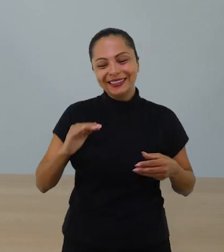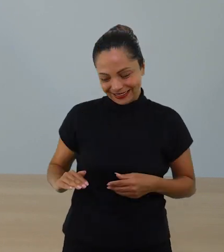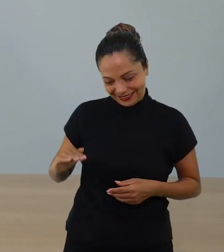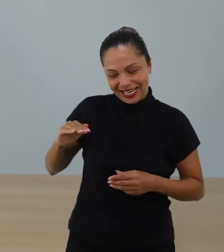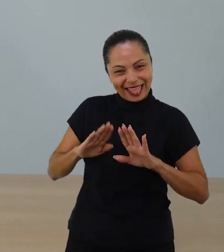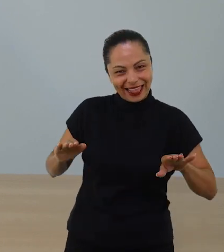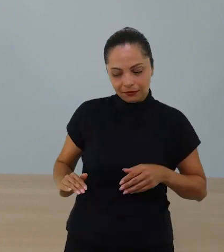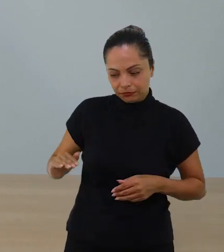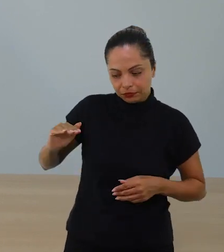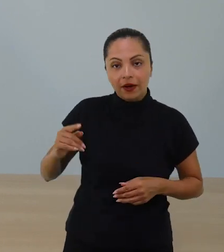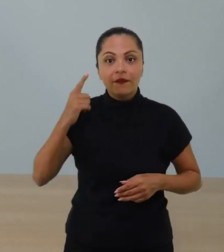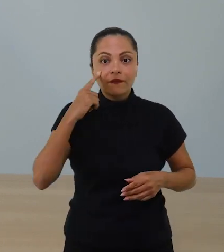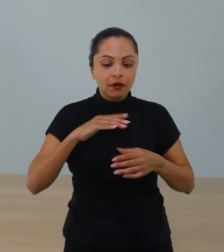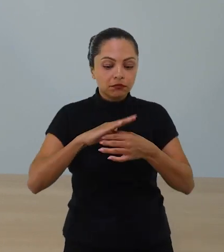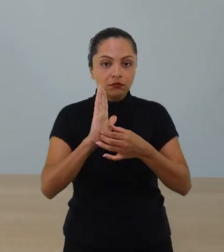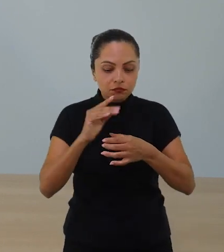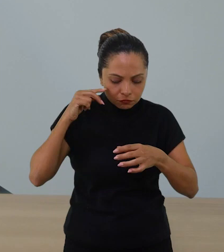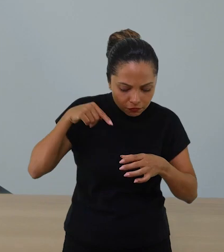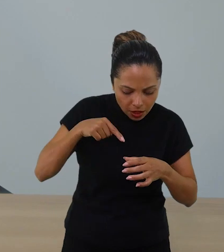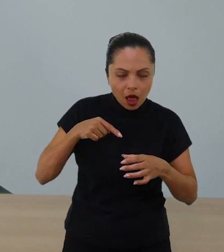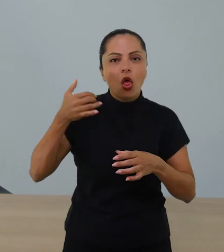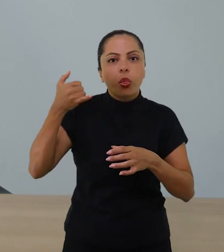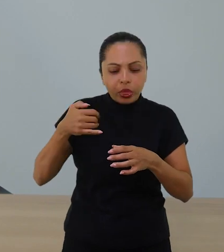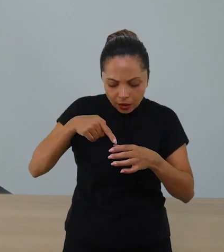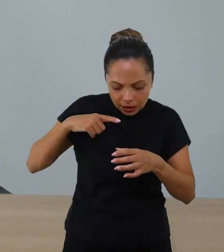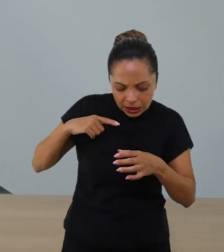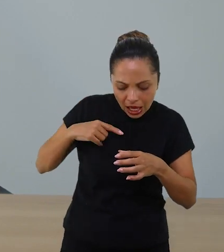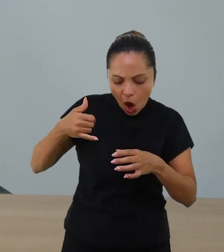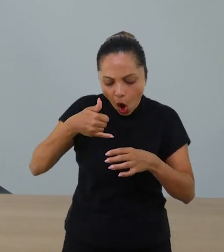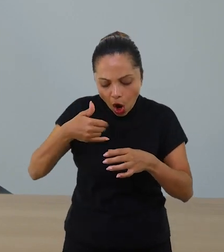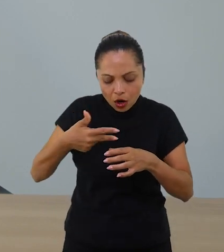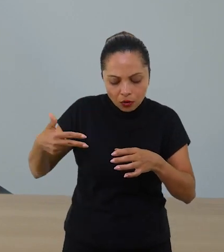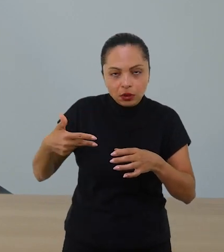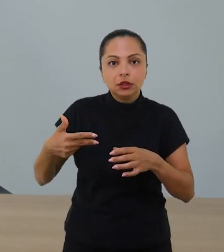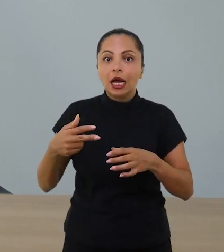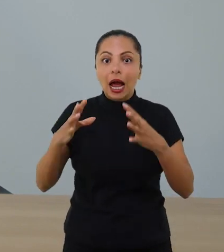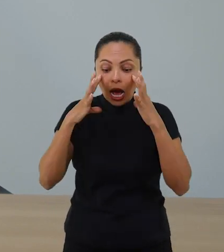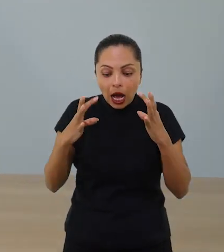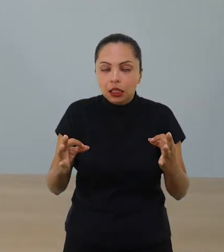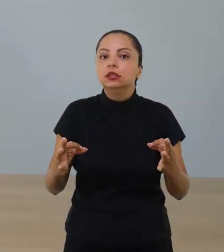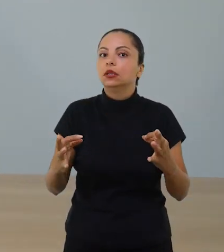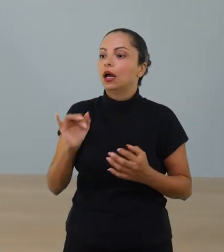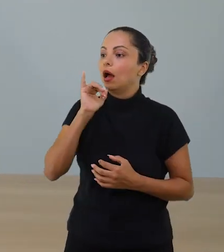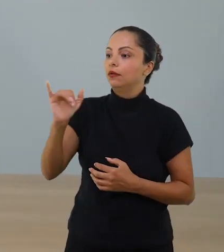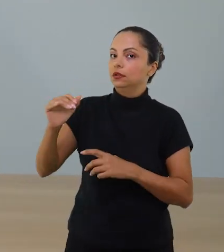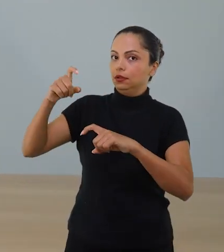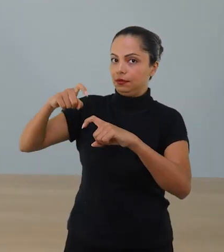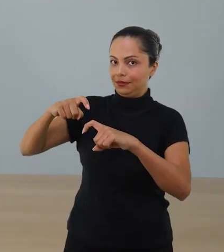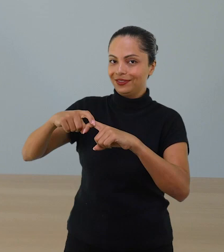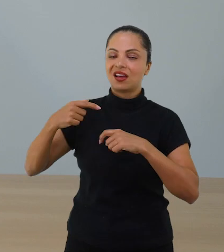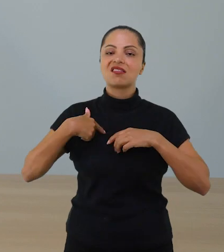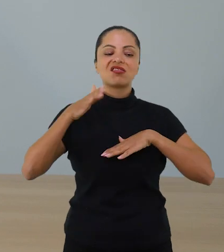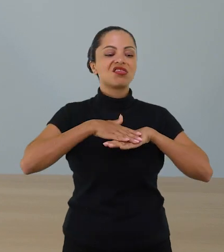ele seja maior e não utilize mais fraldas. Registre todos os episódios e informe o médico. Não modifique a dose